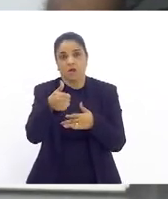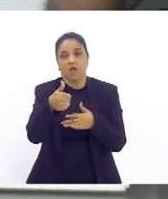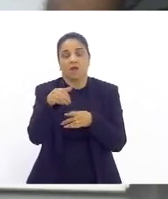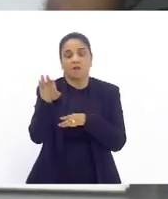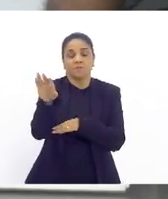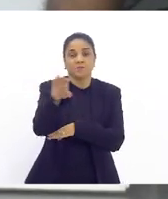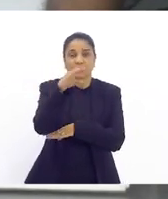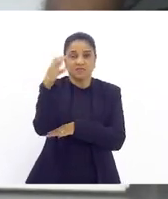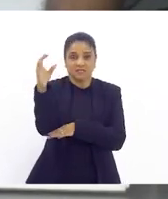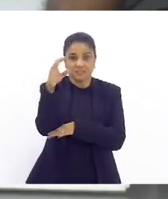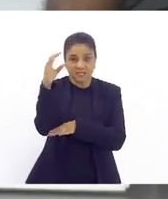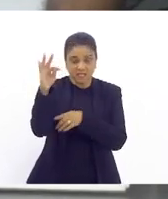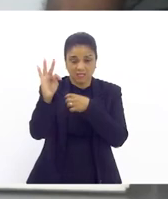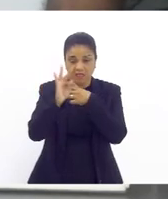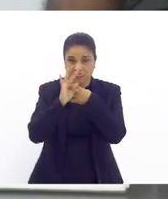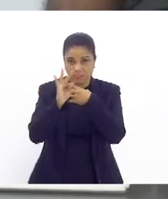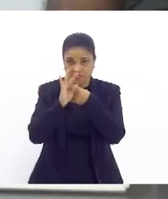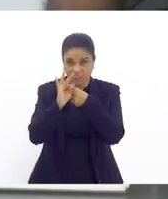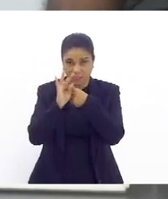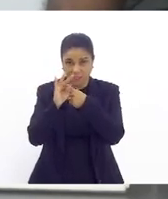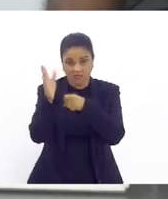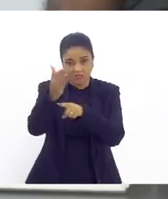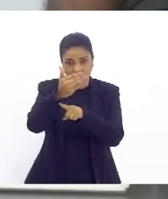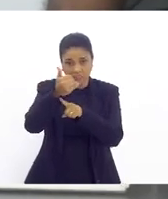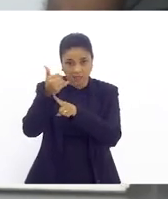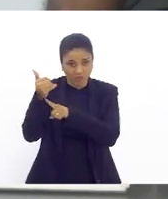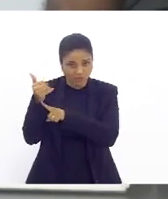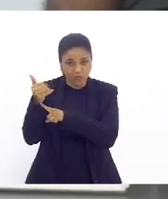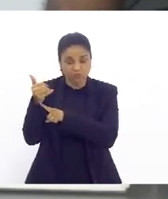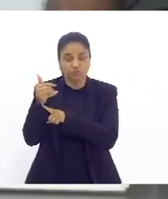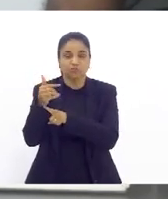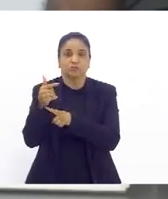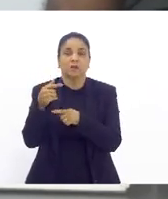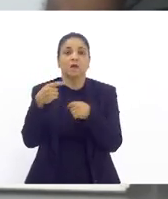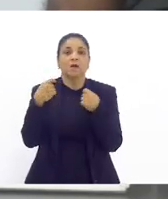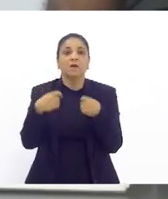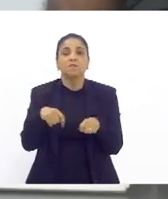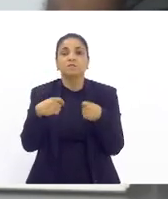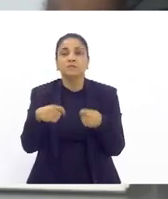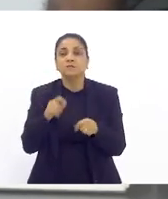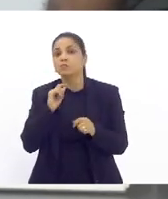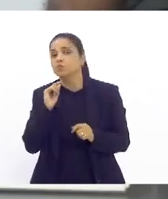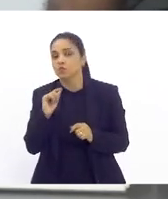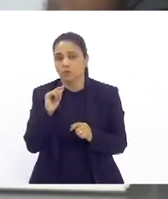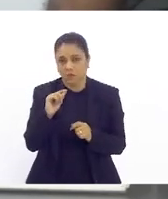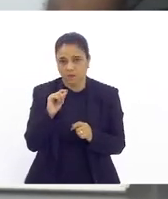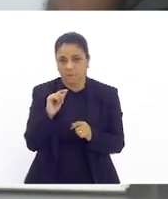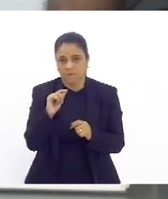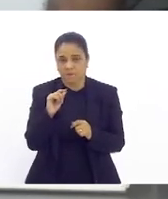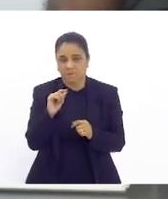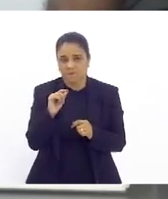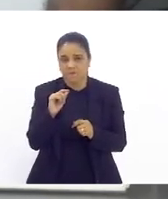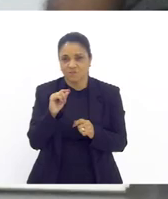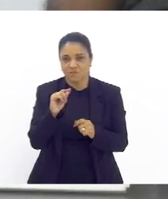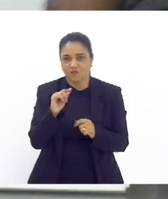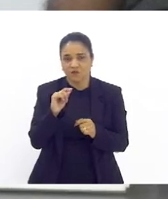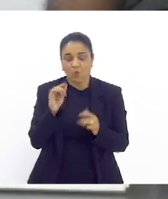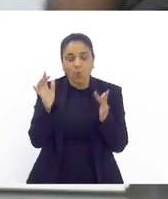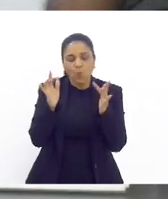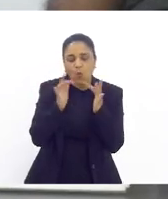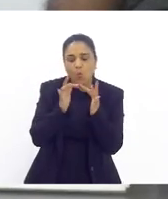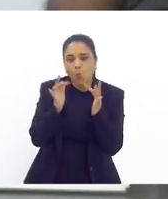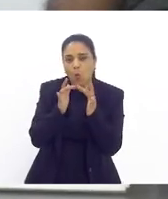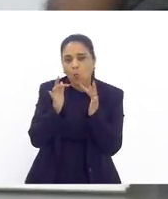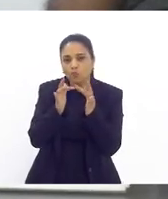e Tecnologia que tem uma rede relativamente grande eu acho que teria que ter então talvez um contato maior